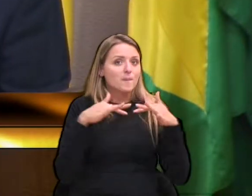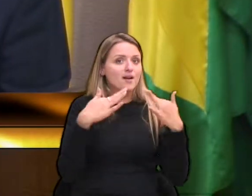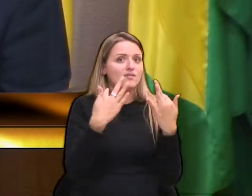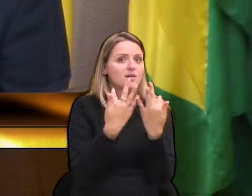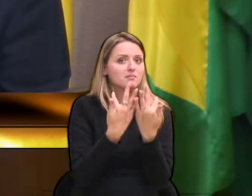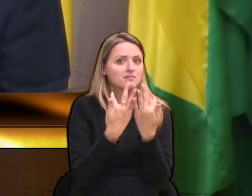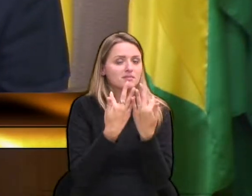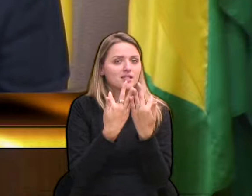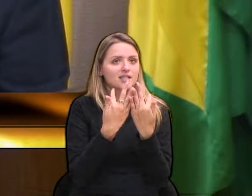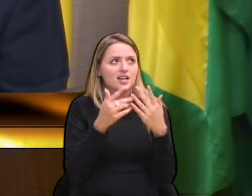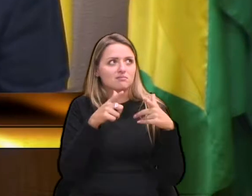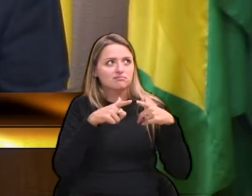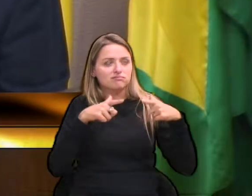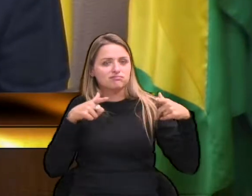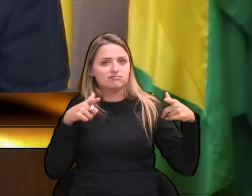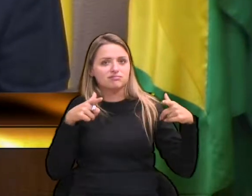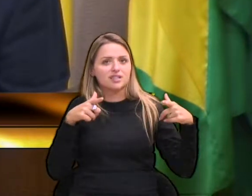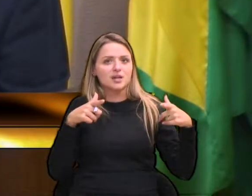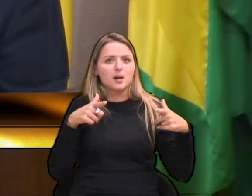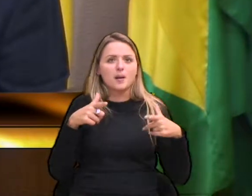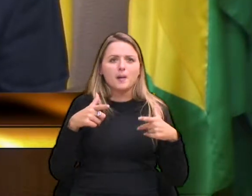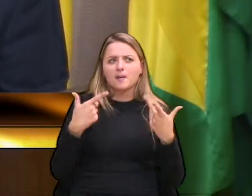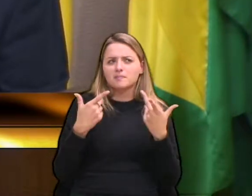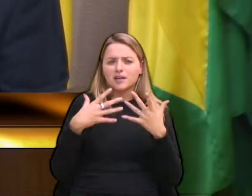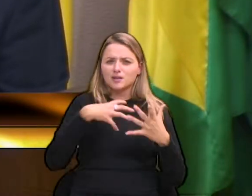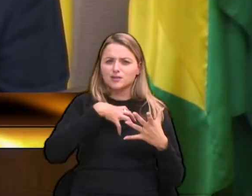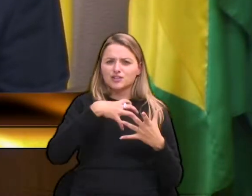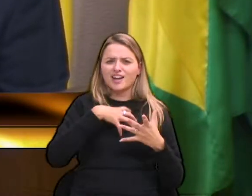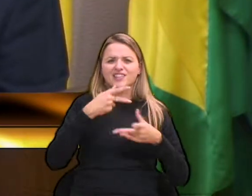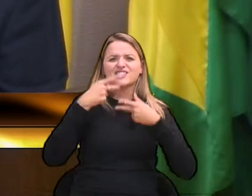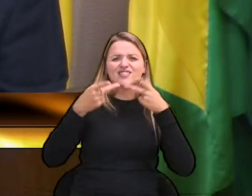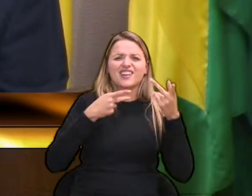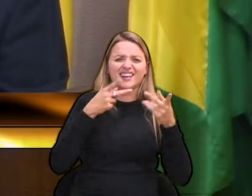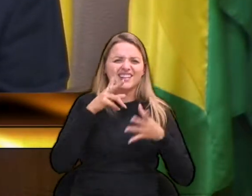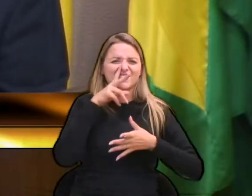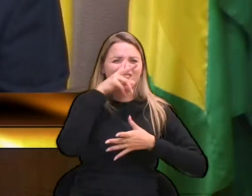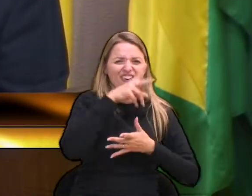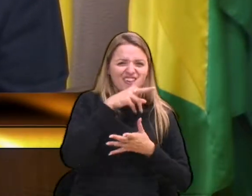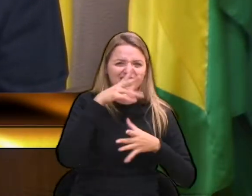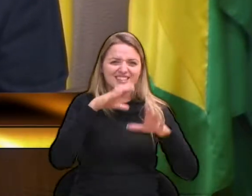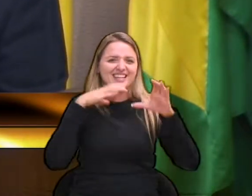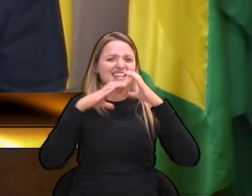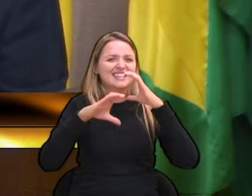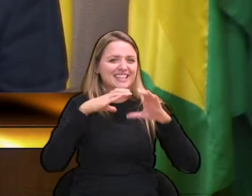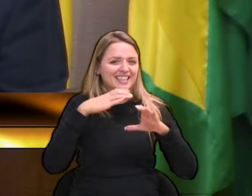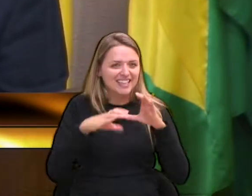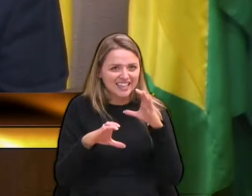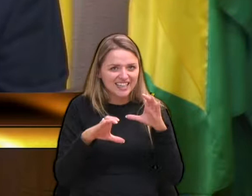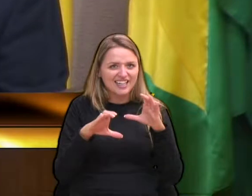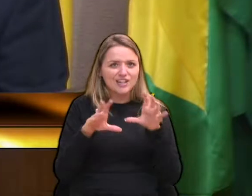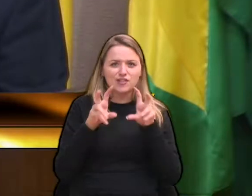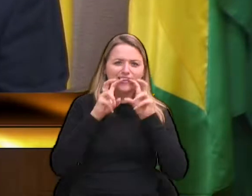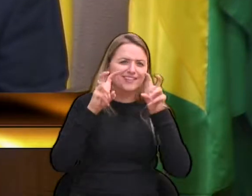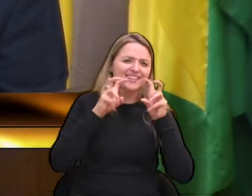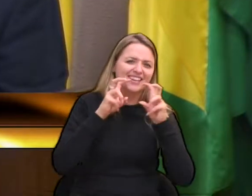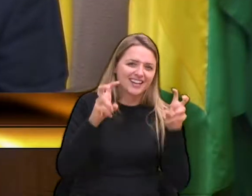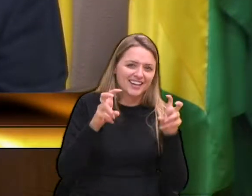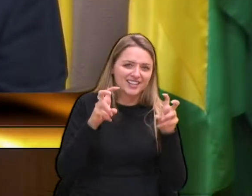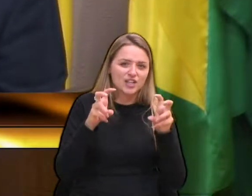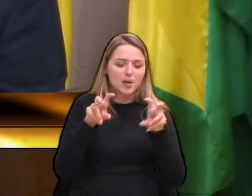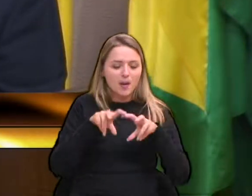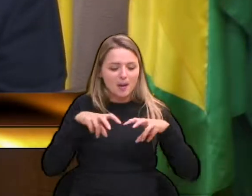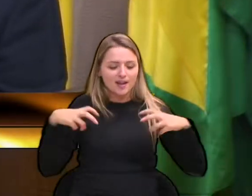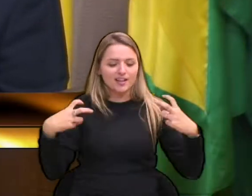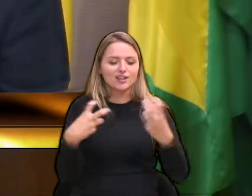vejo pela memória, gesticulando, falando alto, rindo, cantando. Estão em volta de uma mesa com um bom